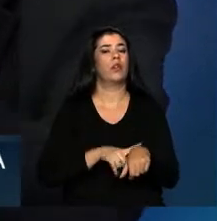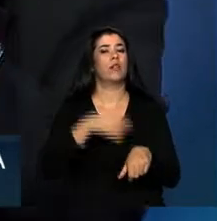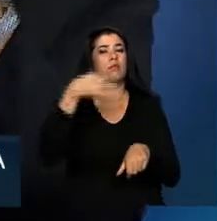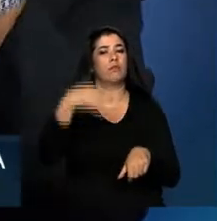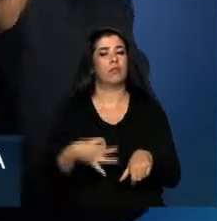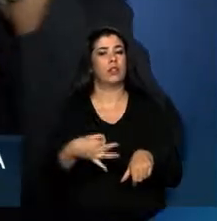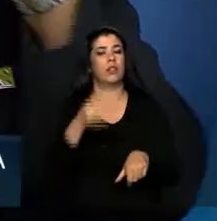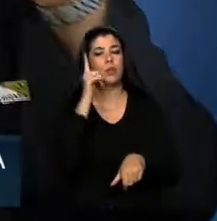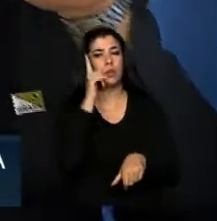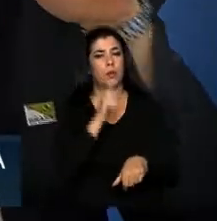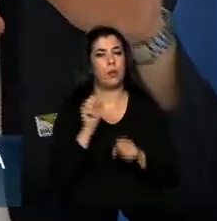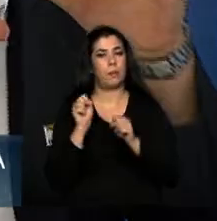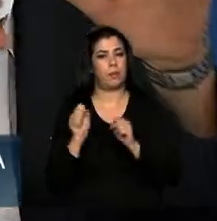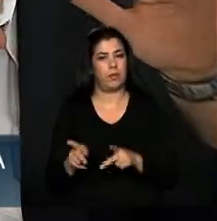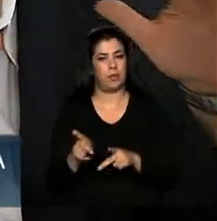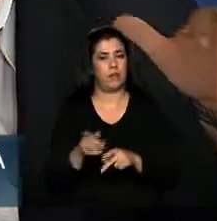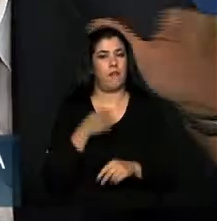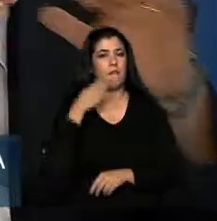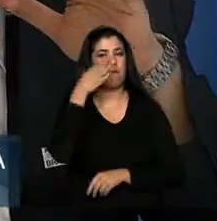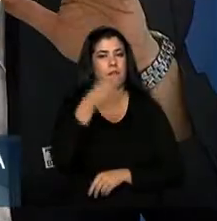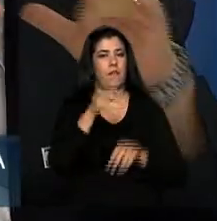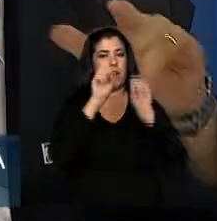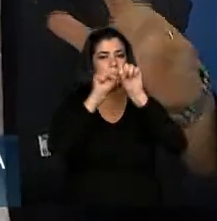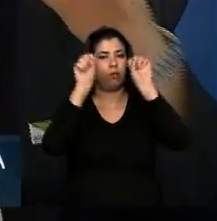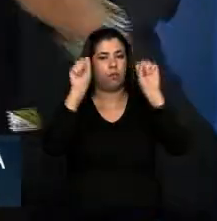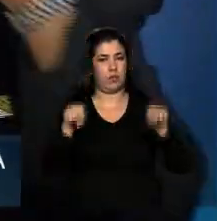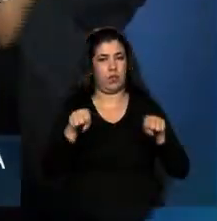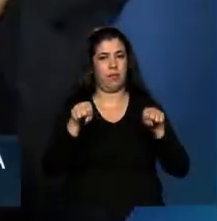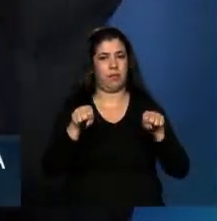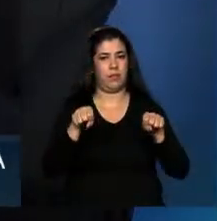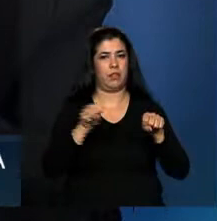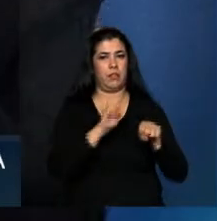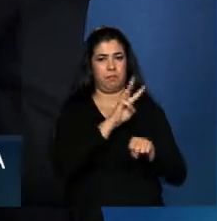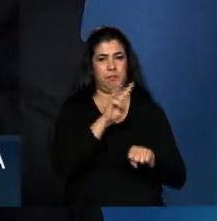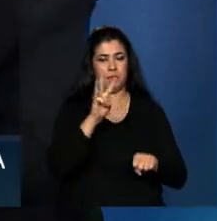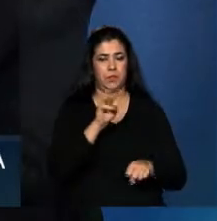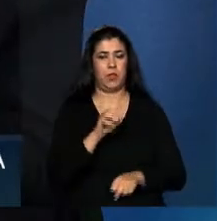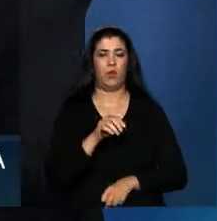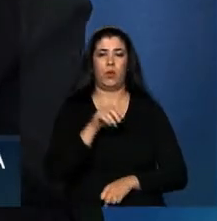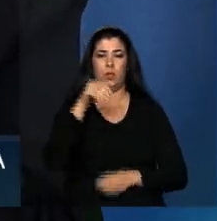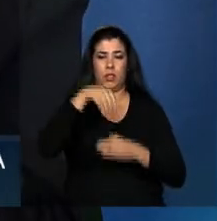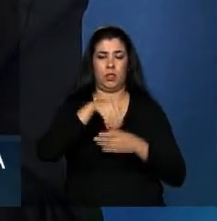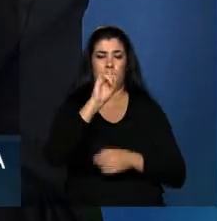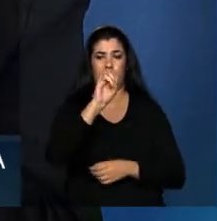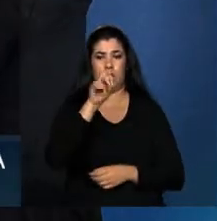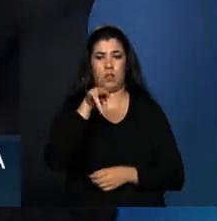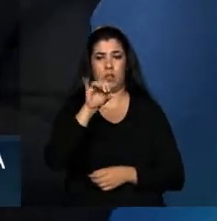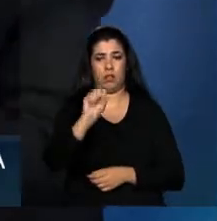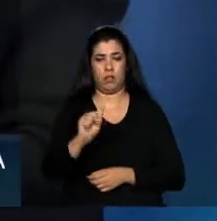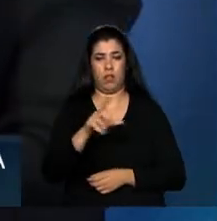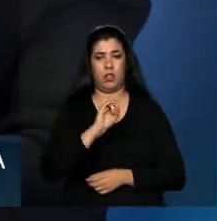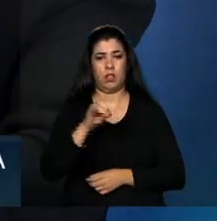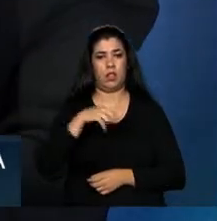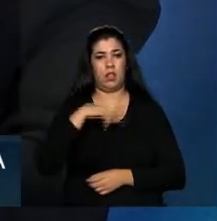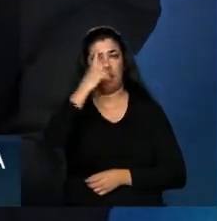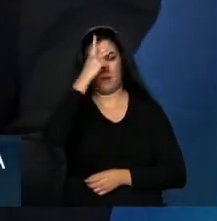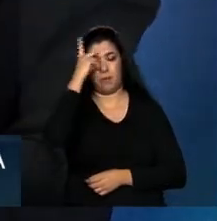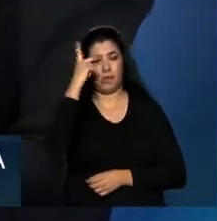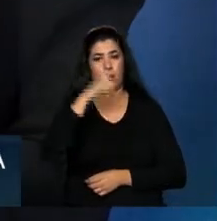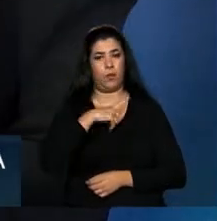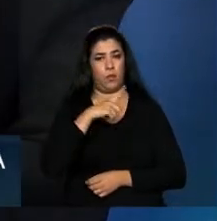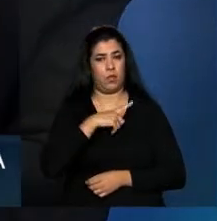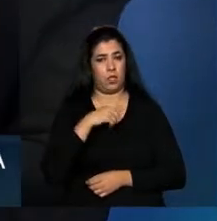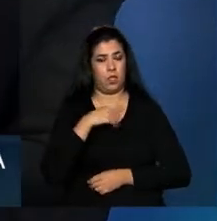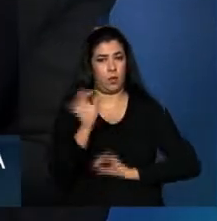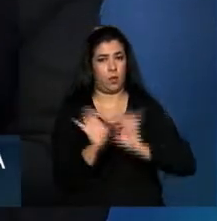aposentadoria, entra no sistema, o INSS entra. Se a vida dele estiver regularizada, ele pode ter a